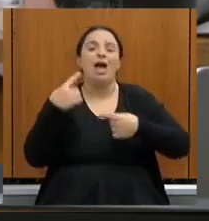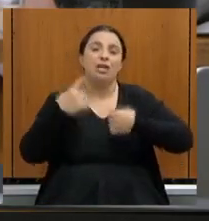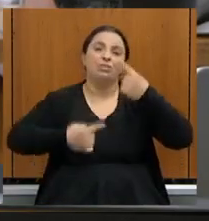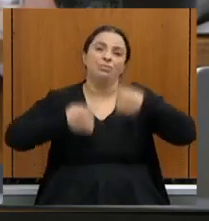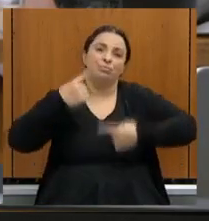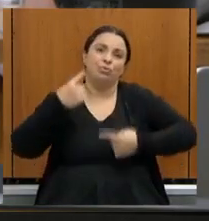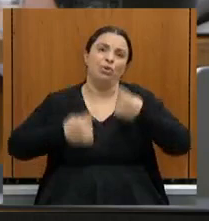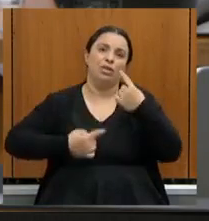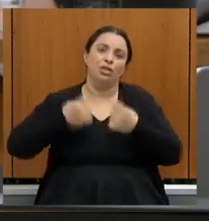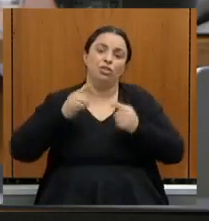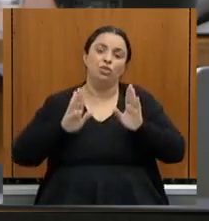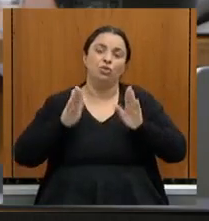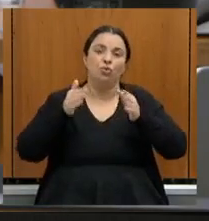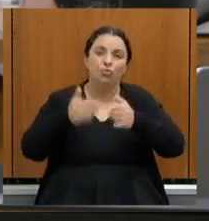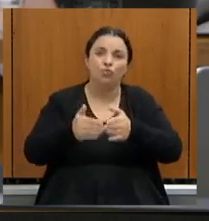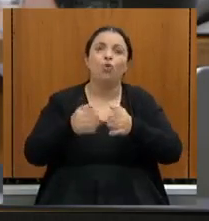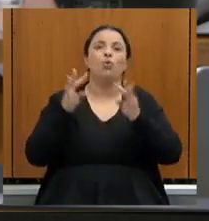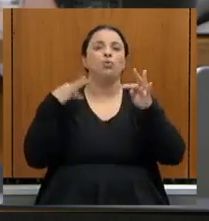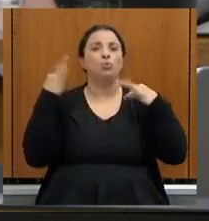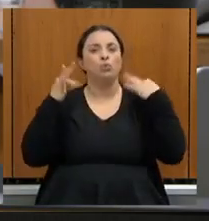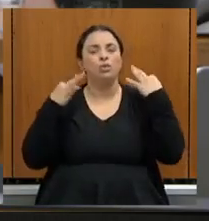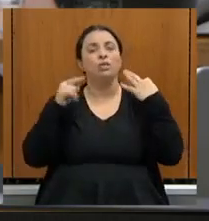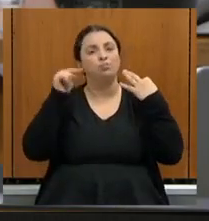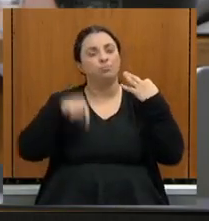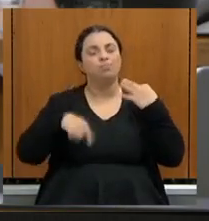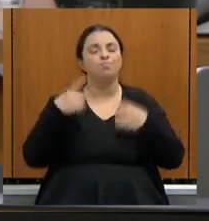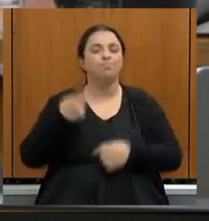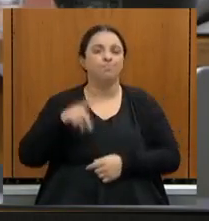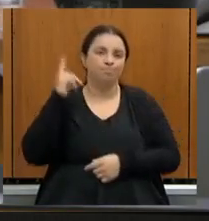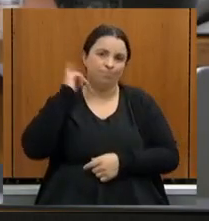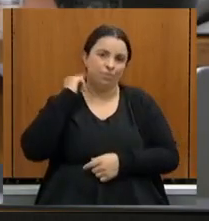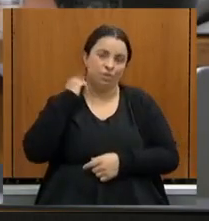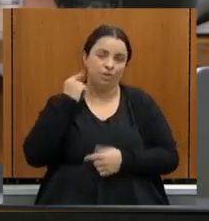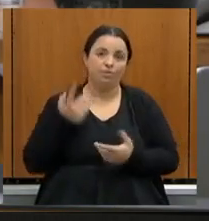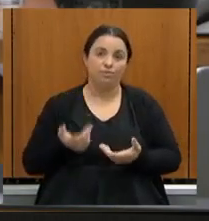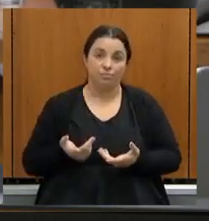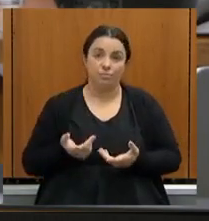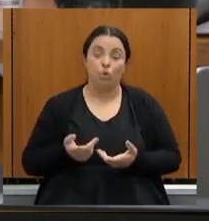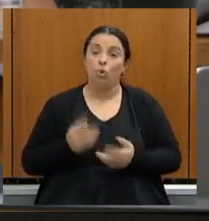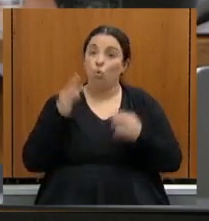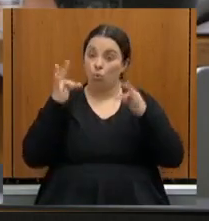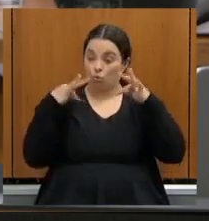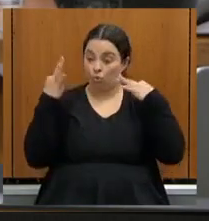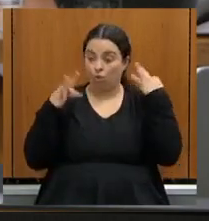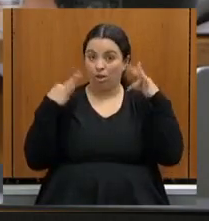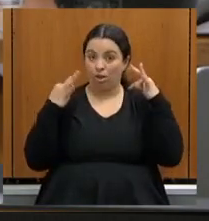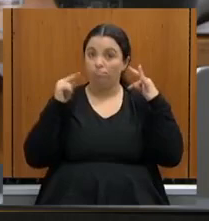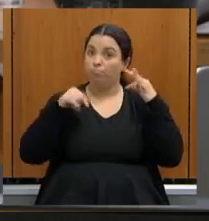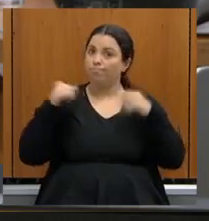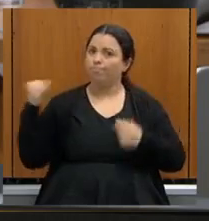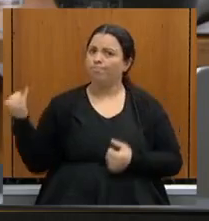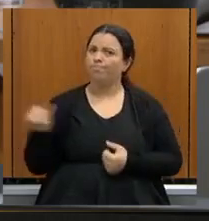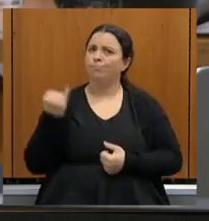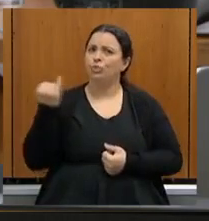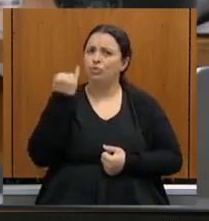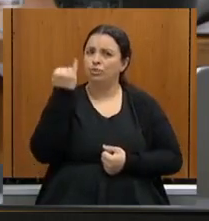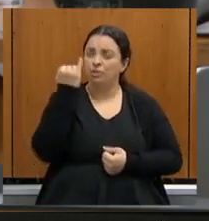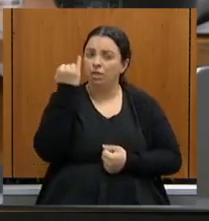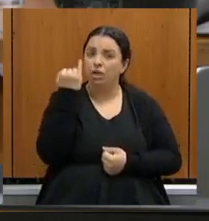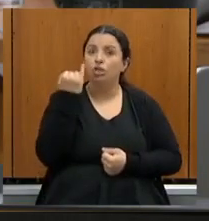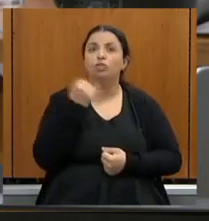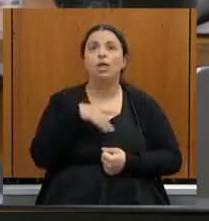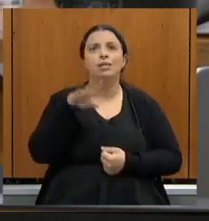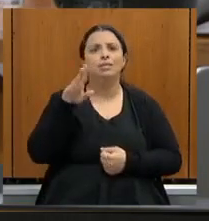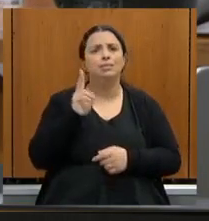para o turismo no estado de Minas Gerais o turismo é um fator importantíssimo e cada vez terá